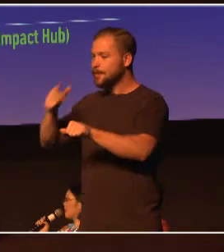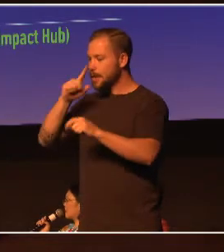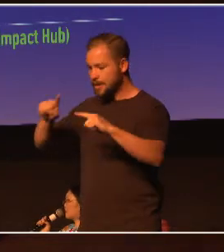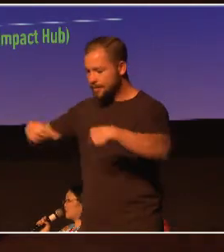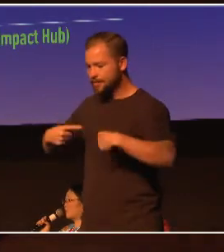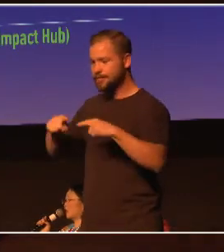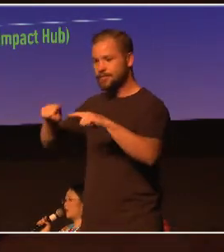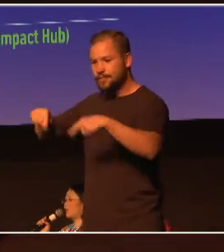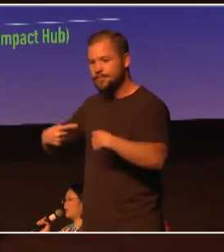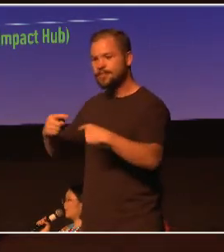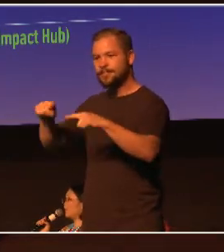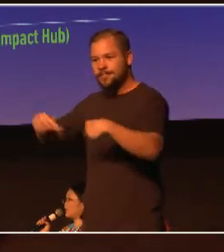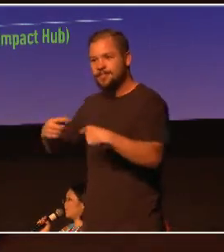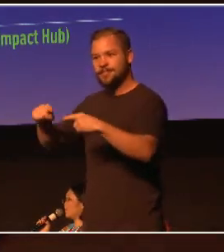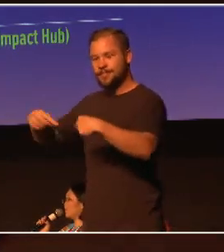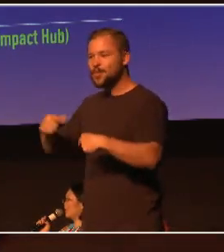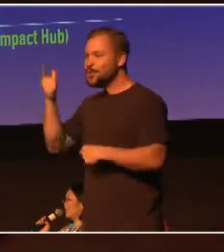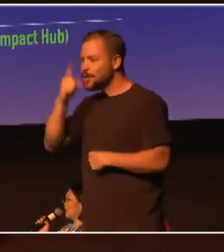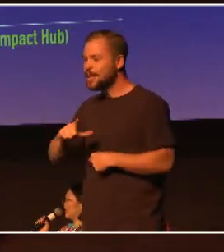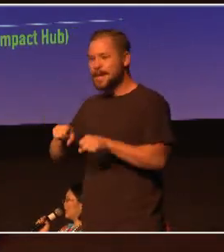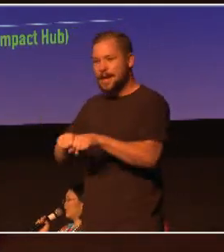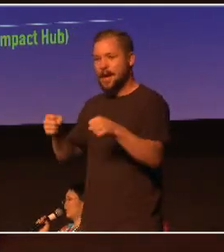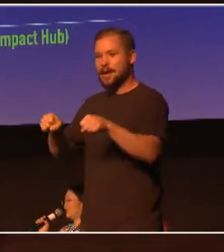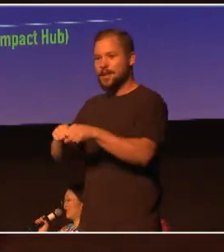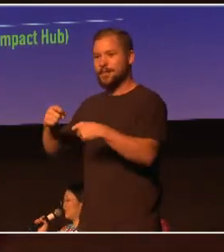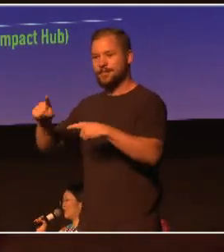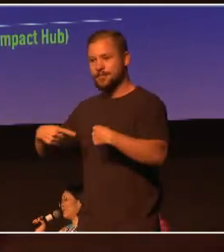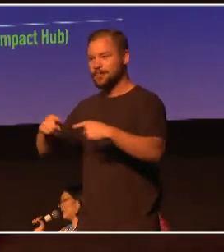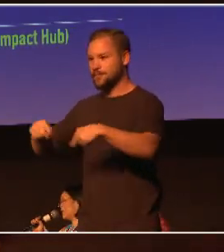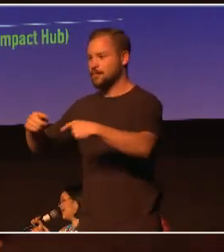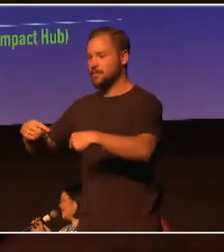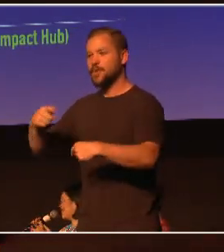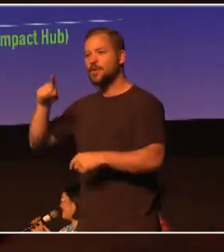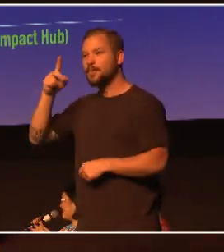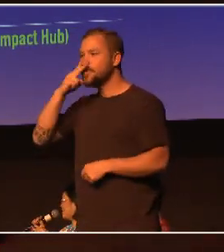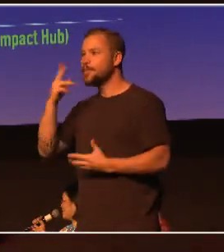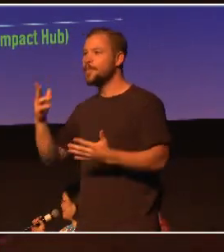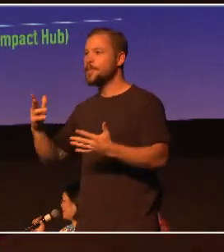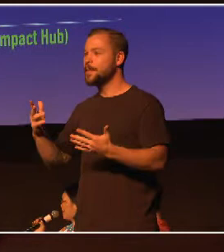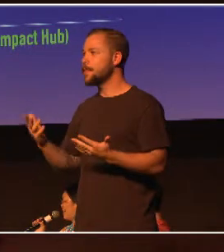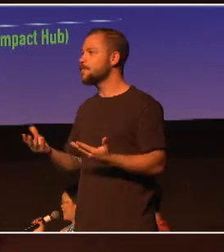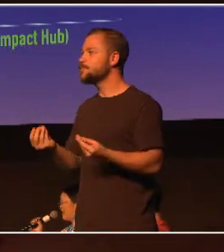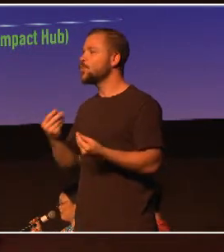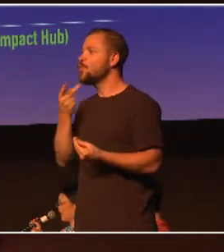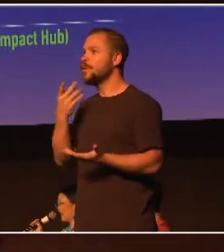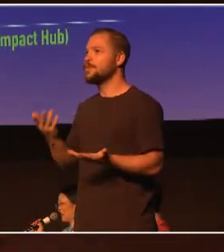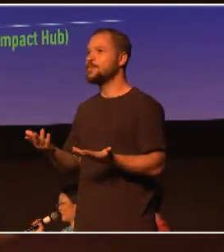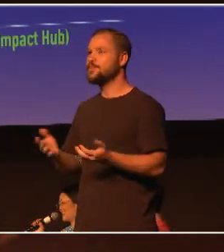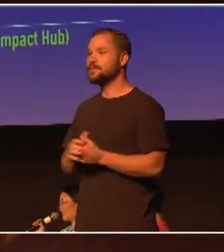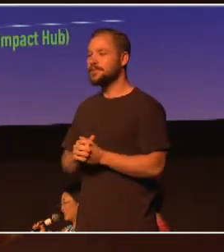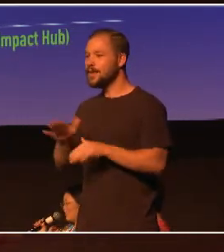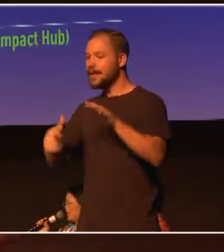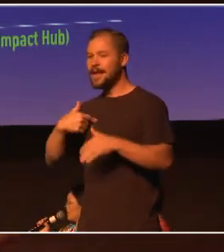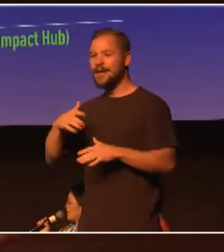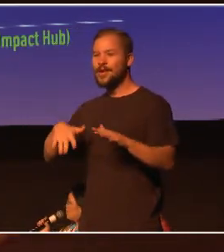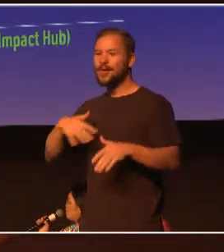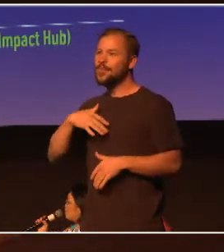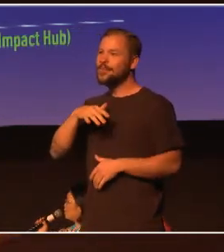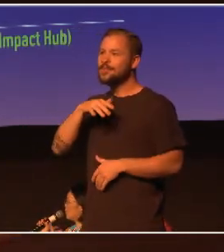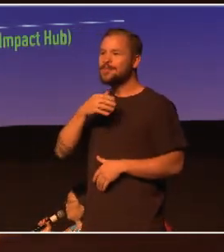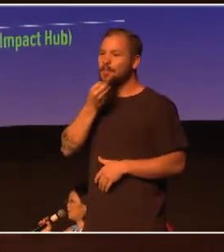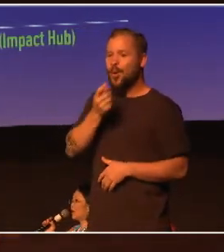gente conversa às vezes sobre isso. Falei, nossa, como que tem dia que uma está mais, né, capenga, assim, mas a outra